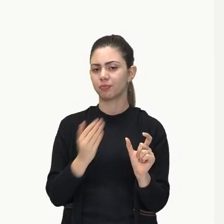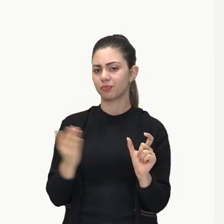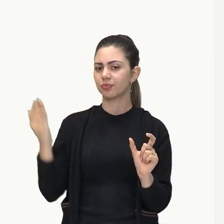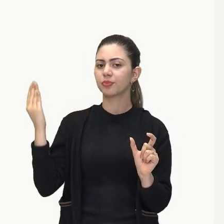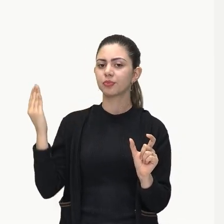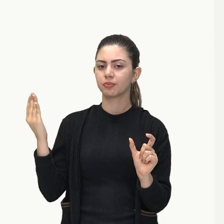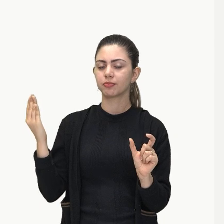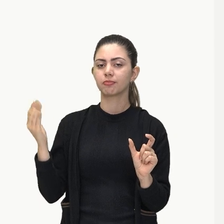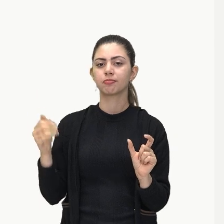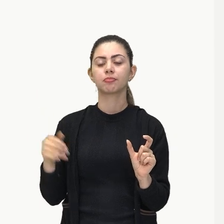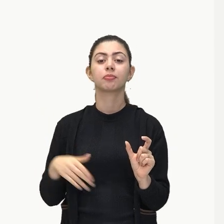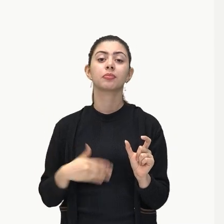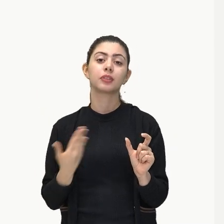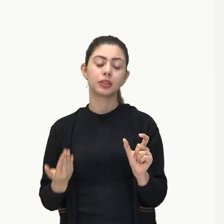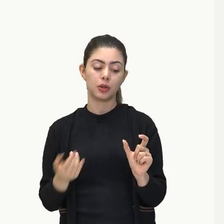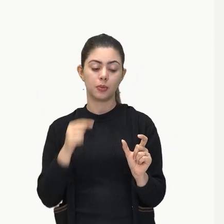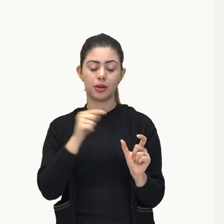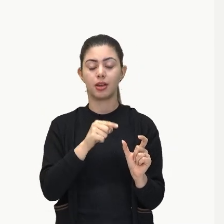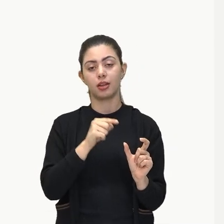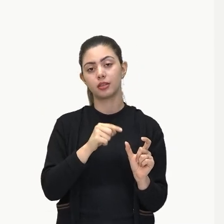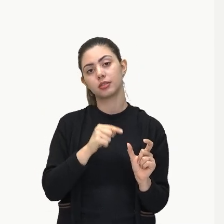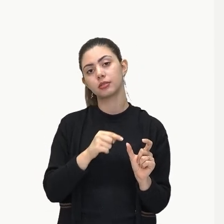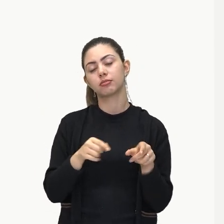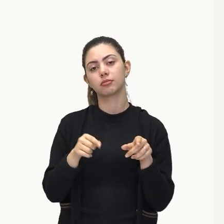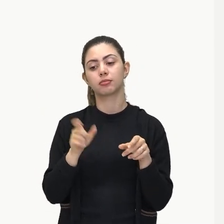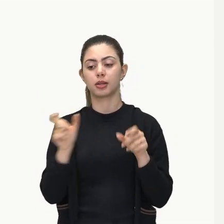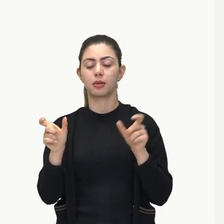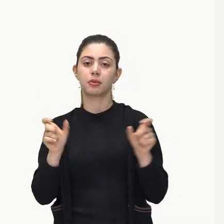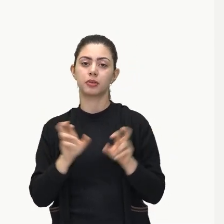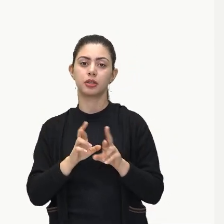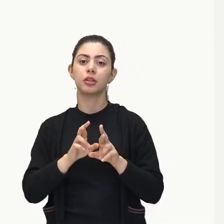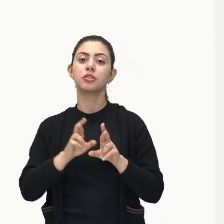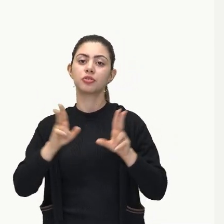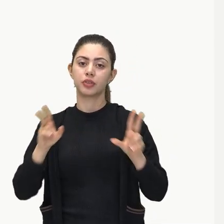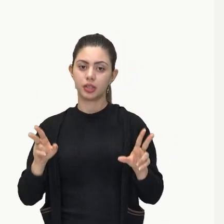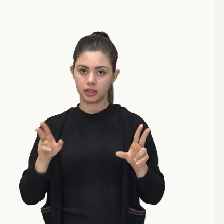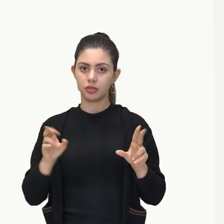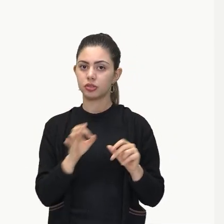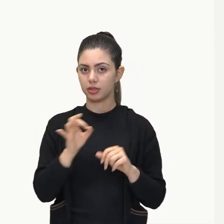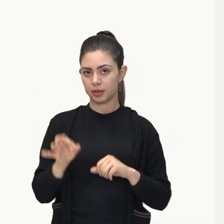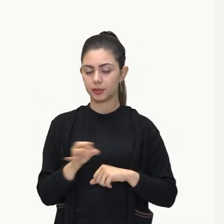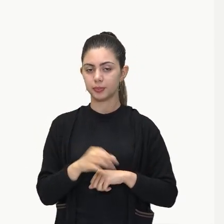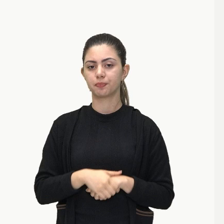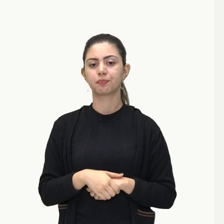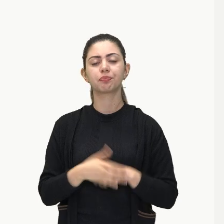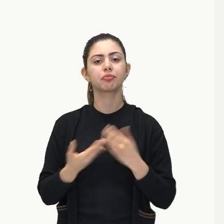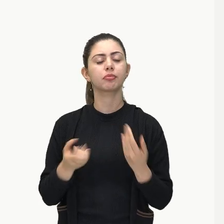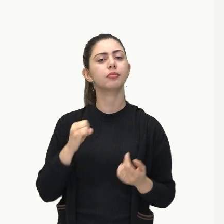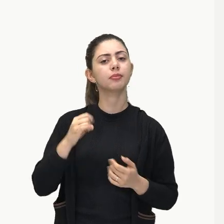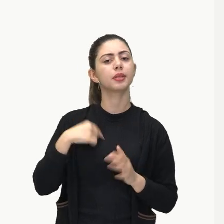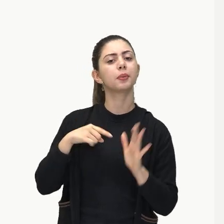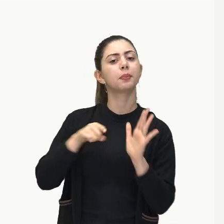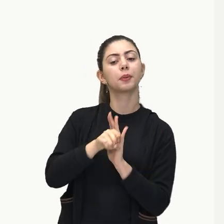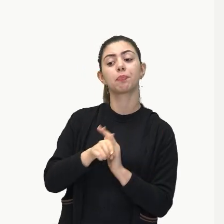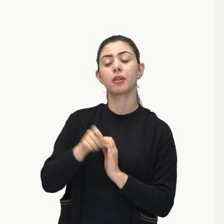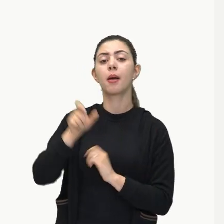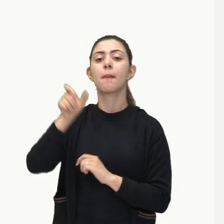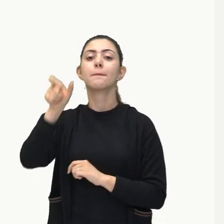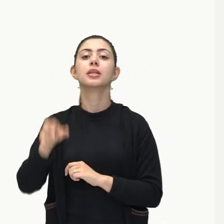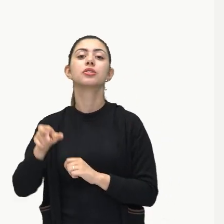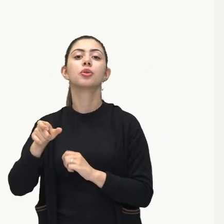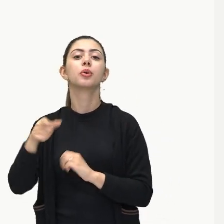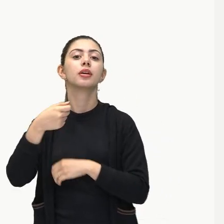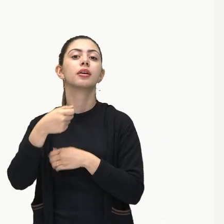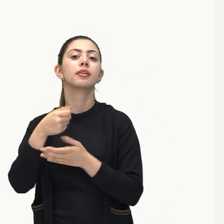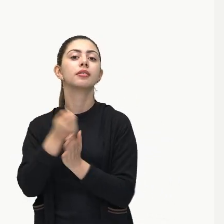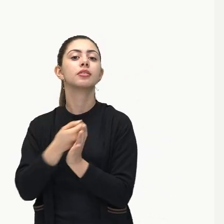E essa aqui é um pouquinho mais complexa e você não pode misturar as duas coisas. Se eu te perguntar quem é o autor